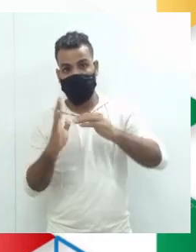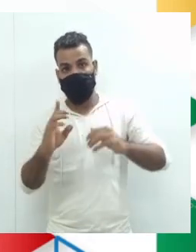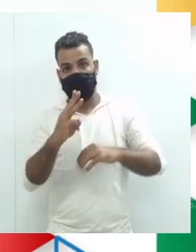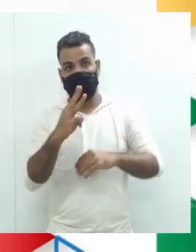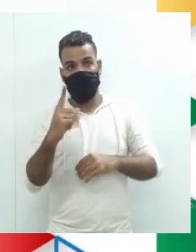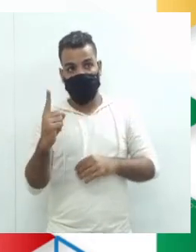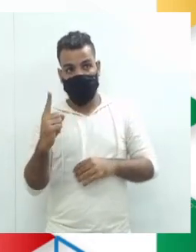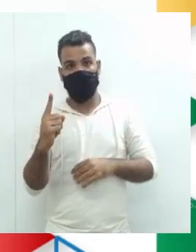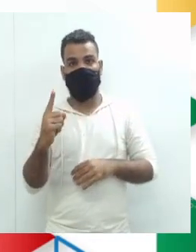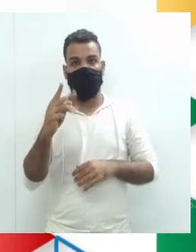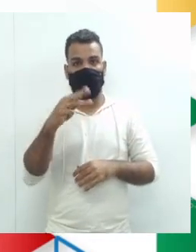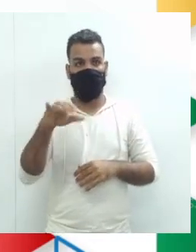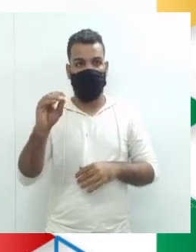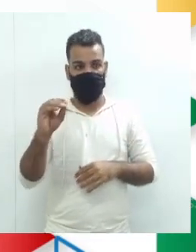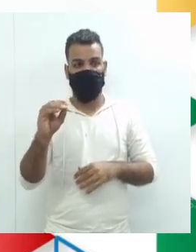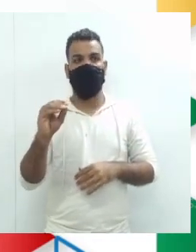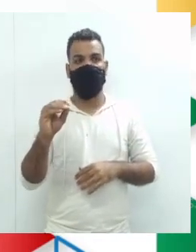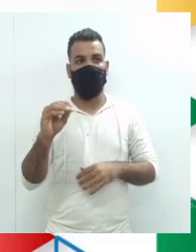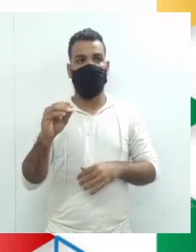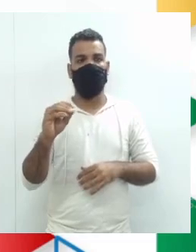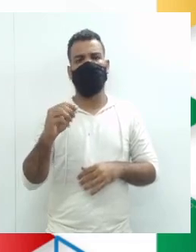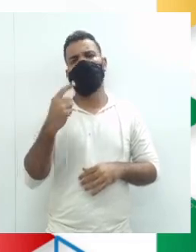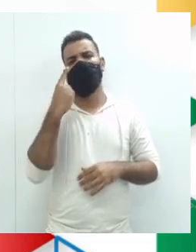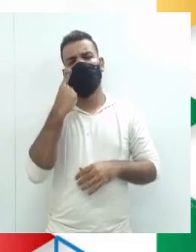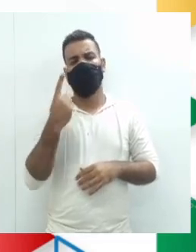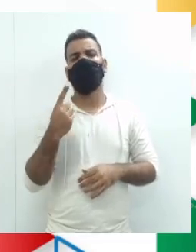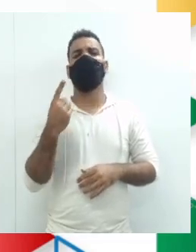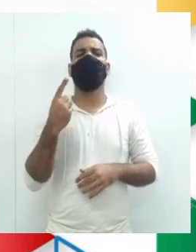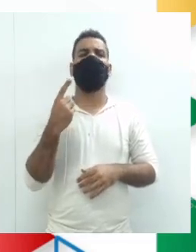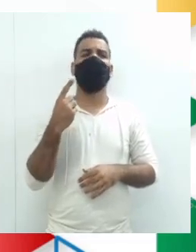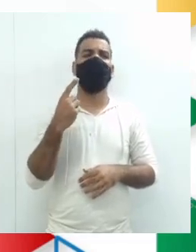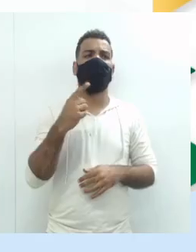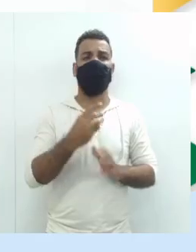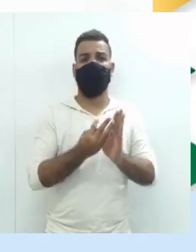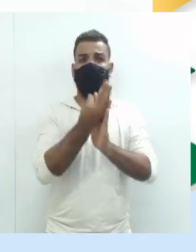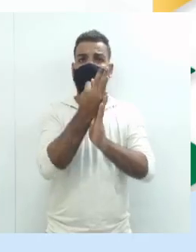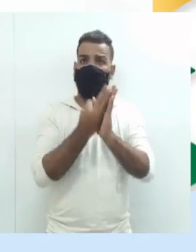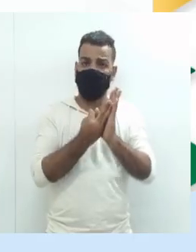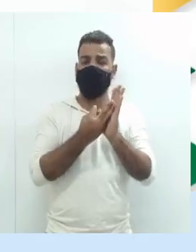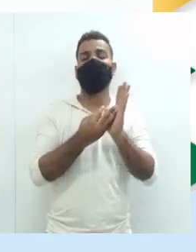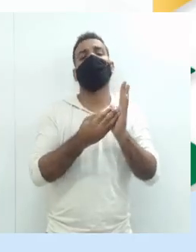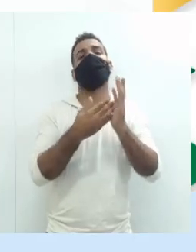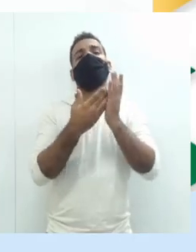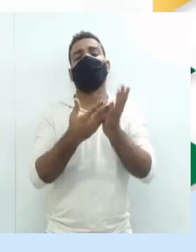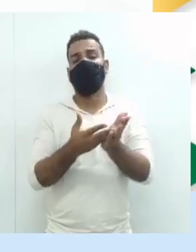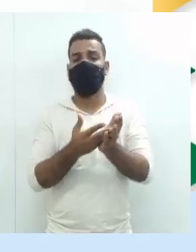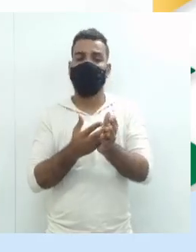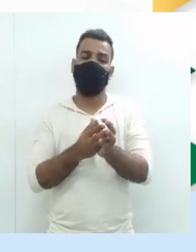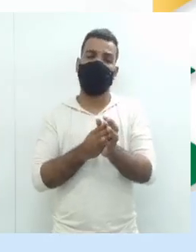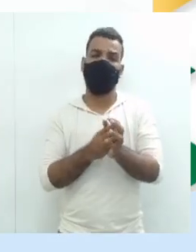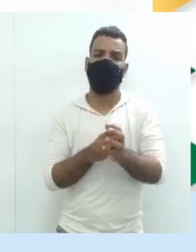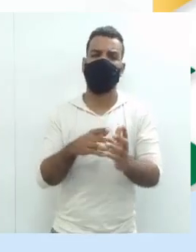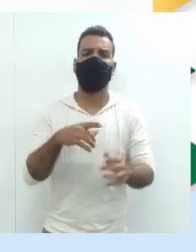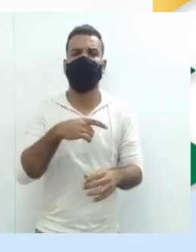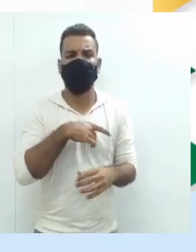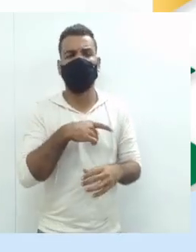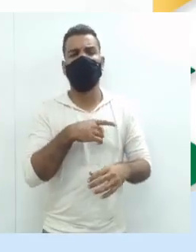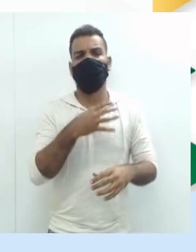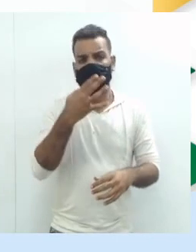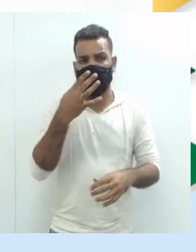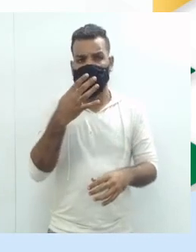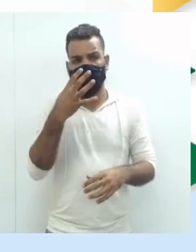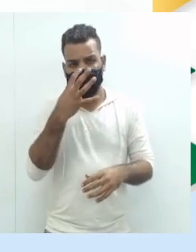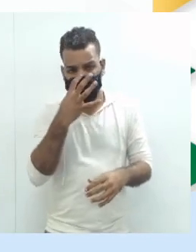Outra coisa, você vê que normalmente nas campanhas, nos textos publicitários, nós vemos a presença também